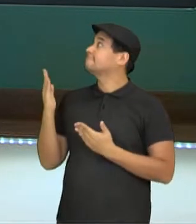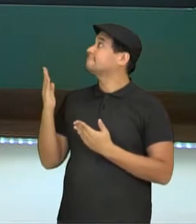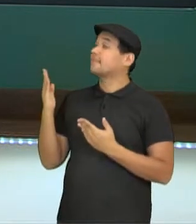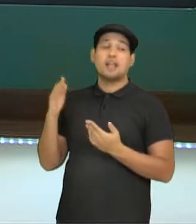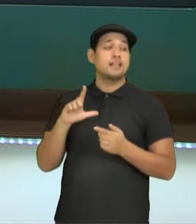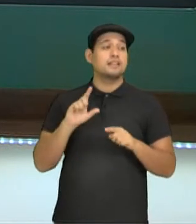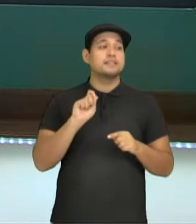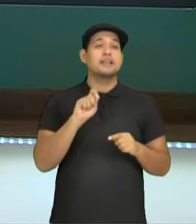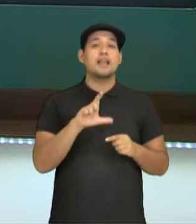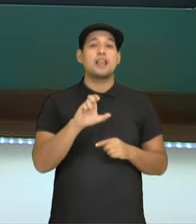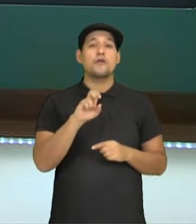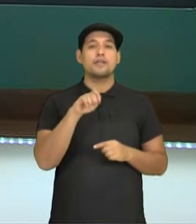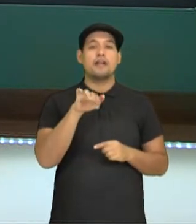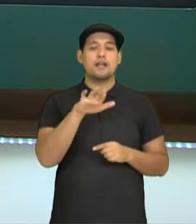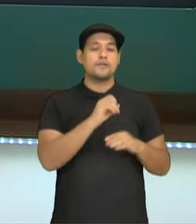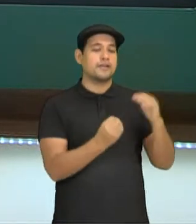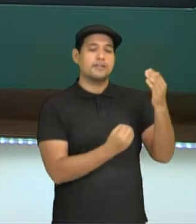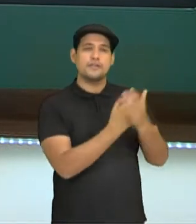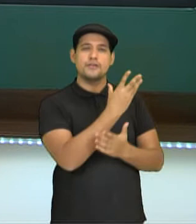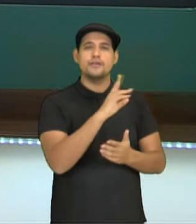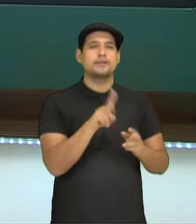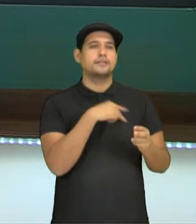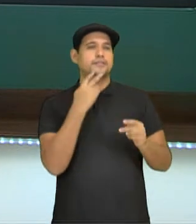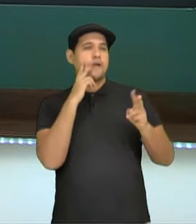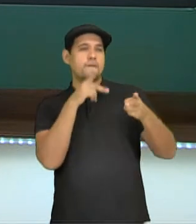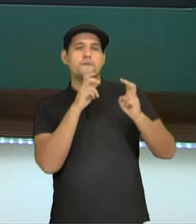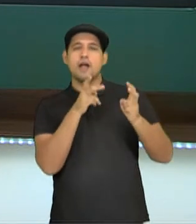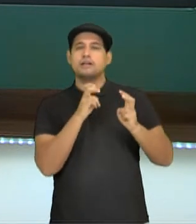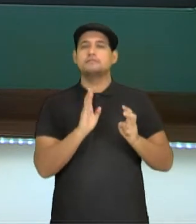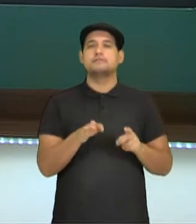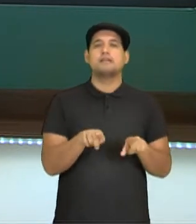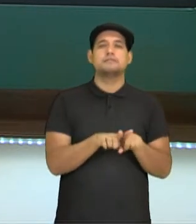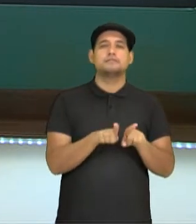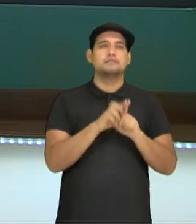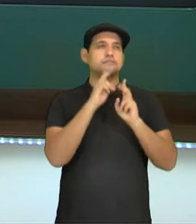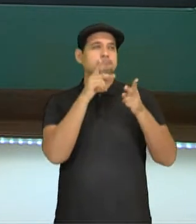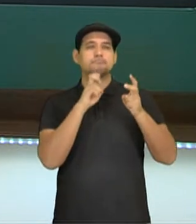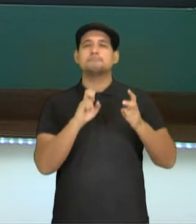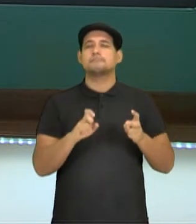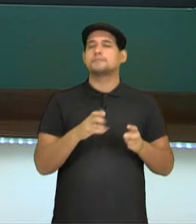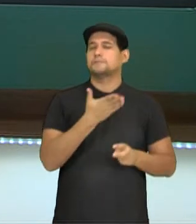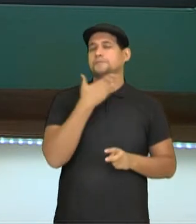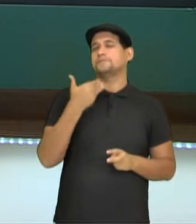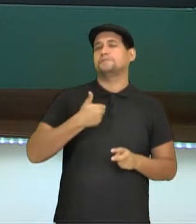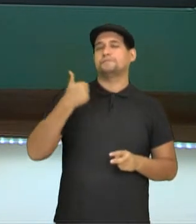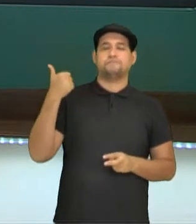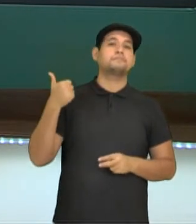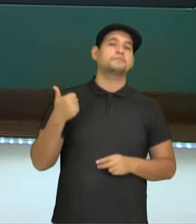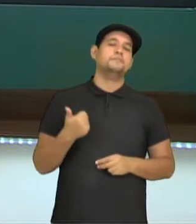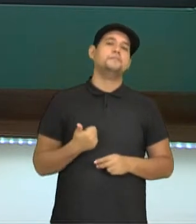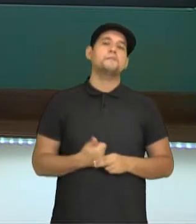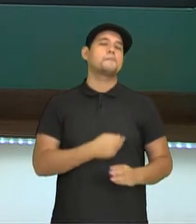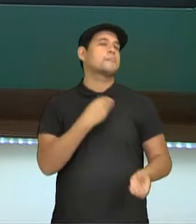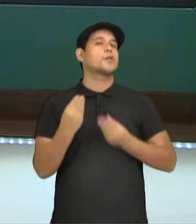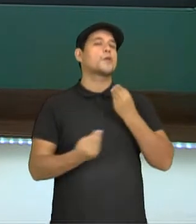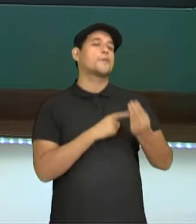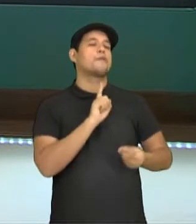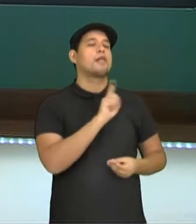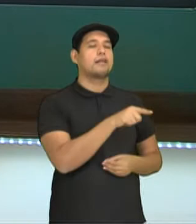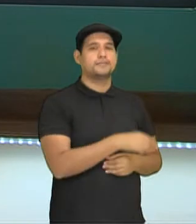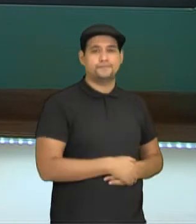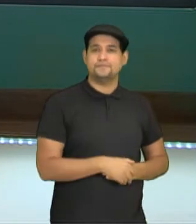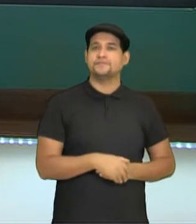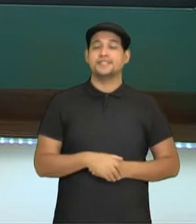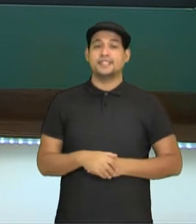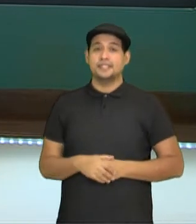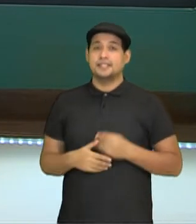de Leonardo da Vinci. Aqui a gente pode perceber melhor, né, como que seria.